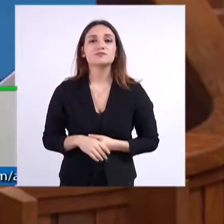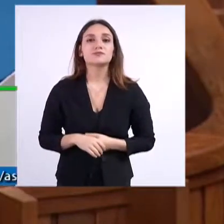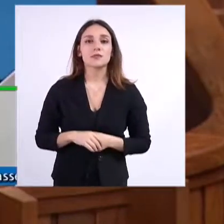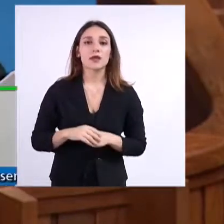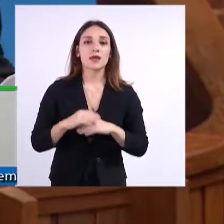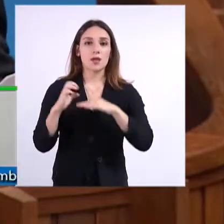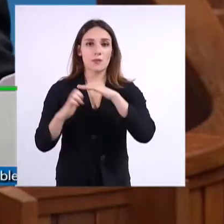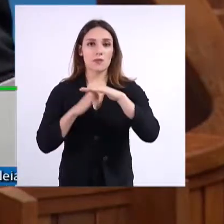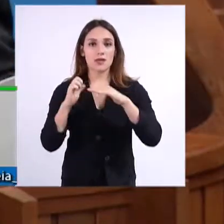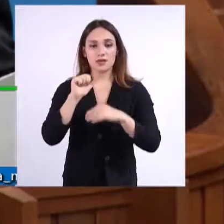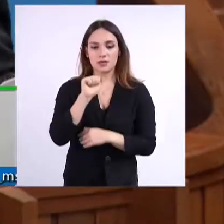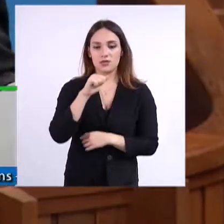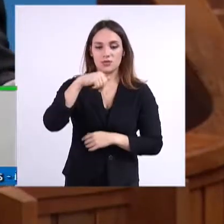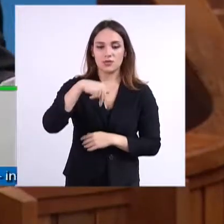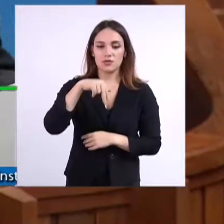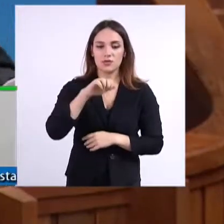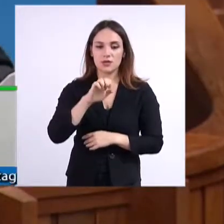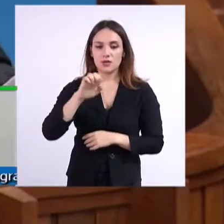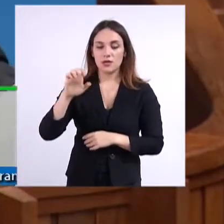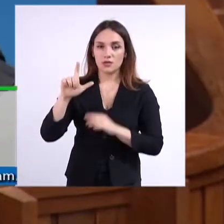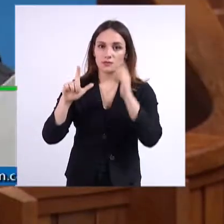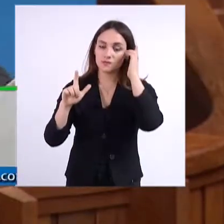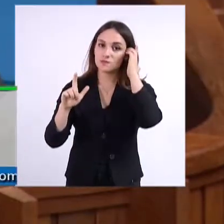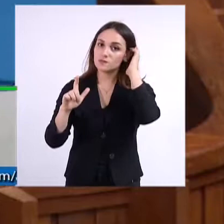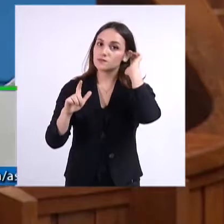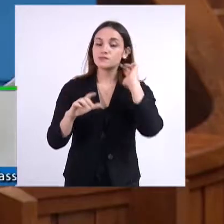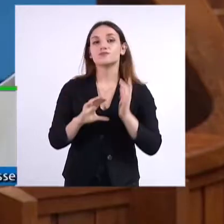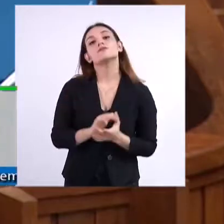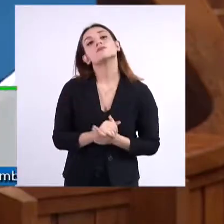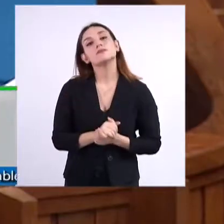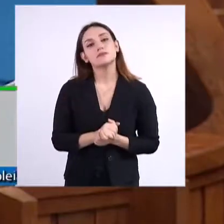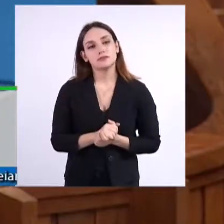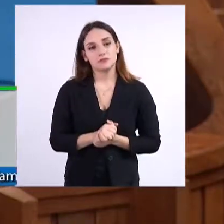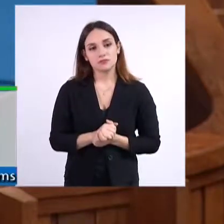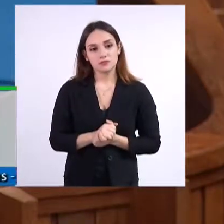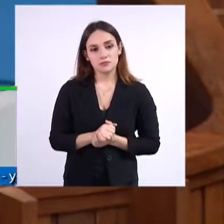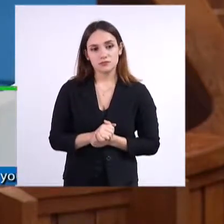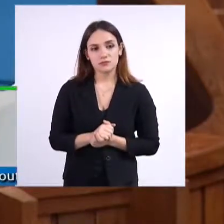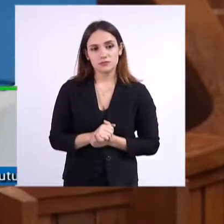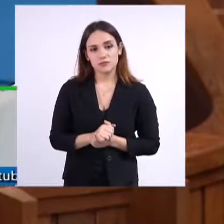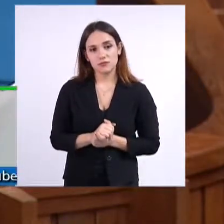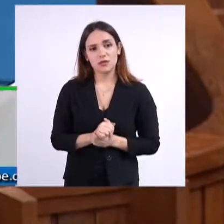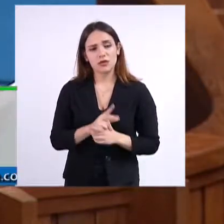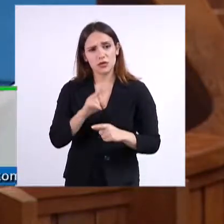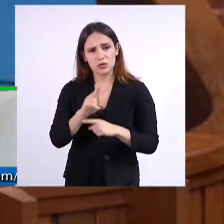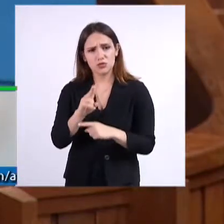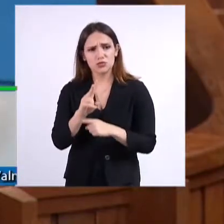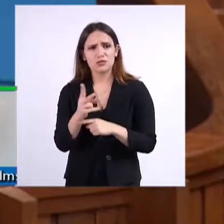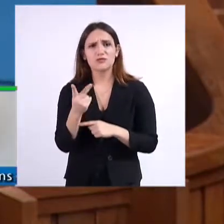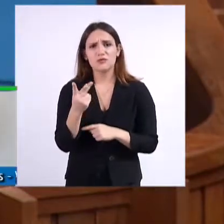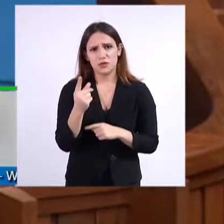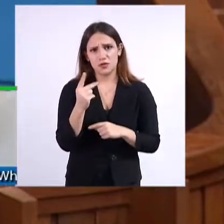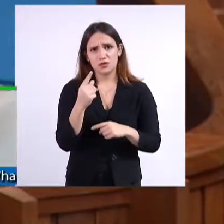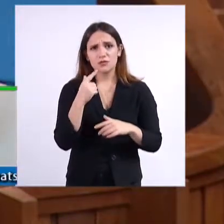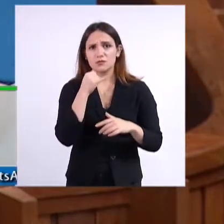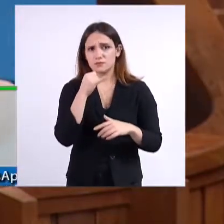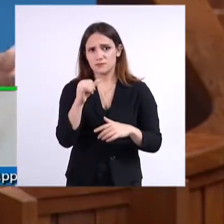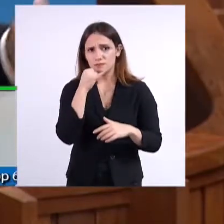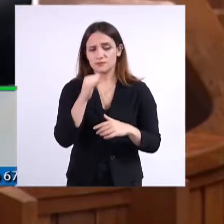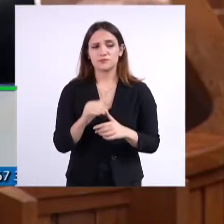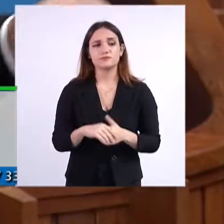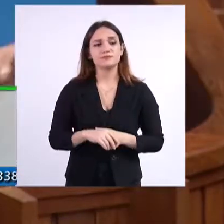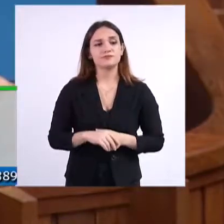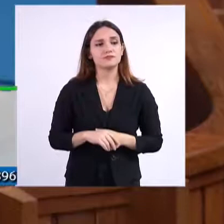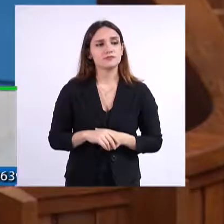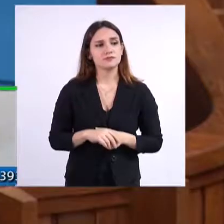é quem regula a tarifa de energia no país, veio aqui e fez essa reunião.